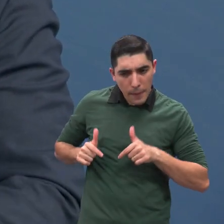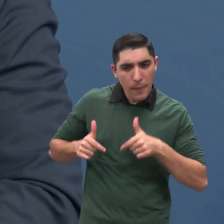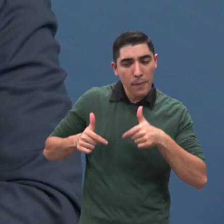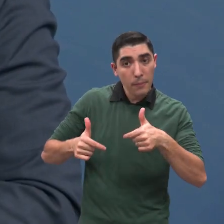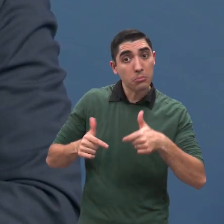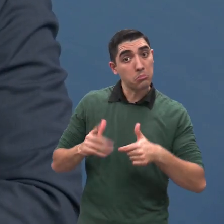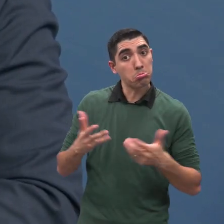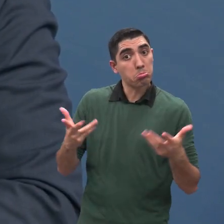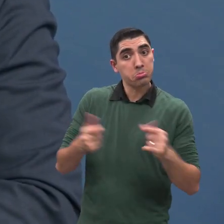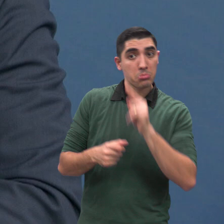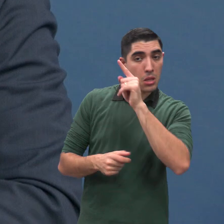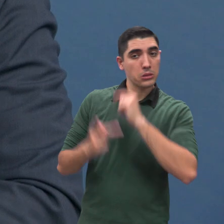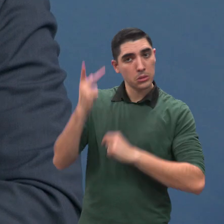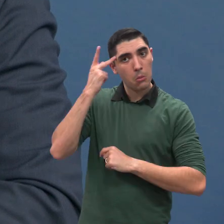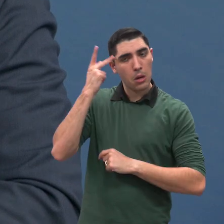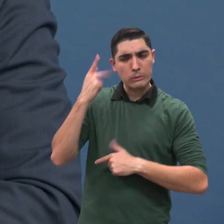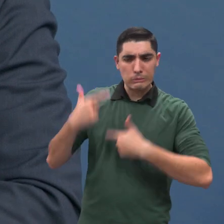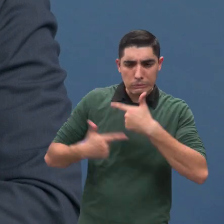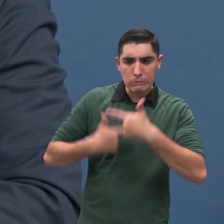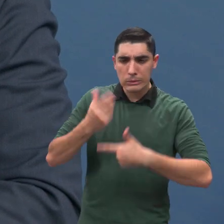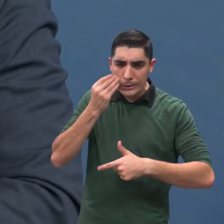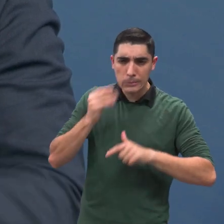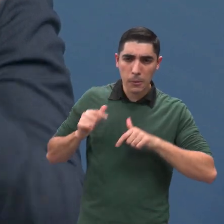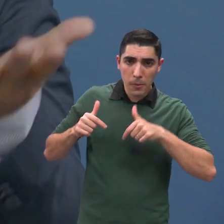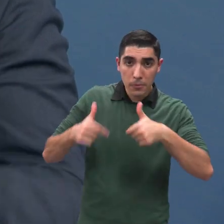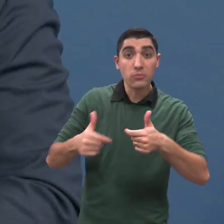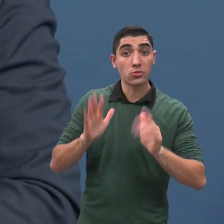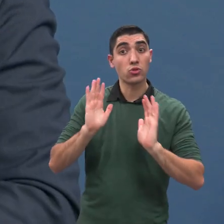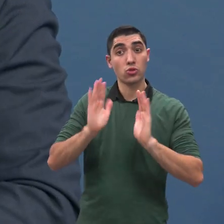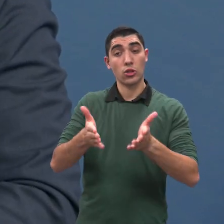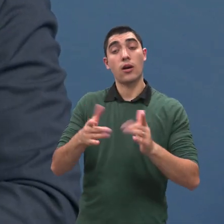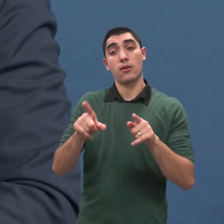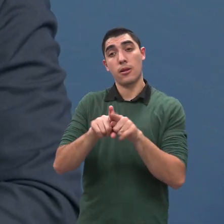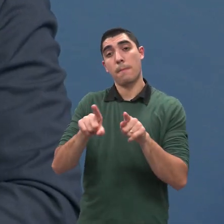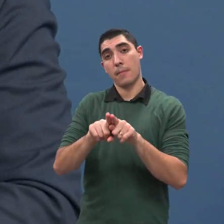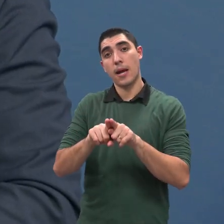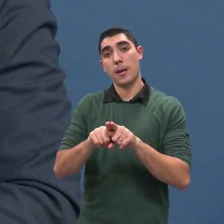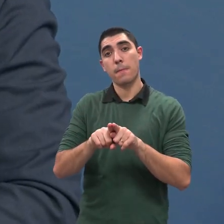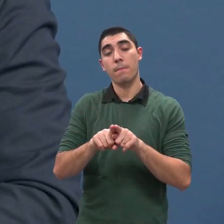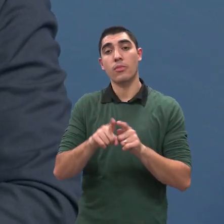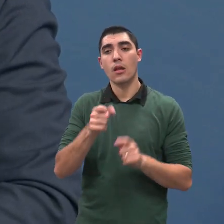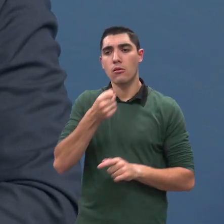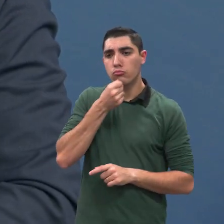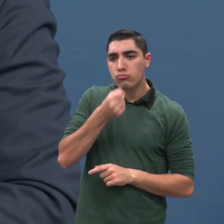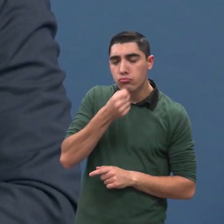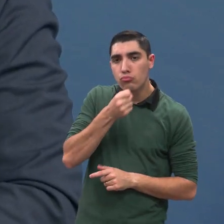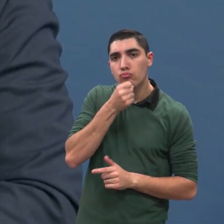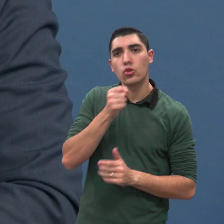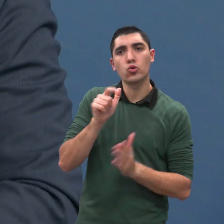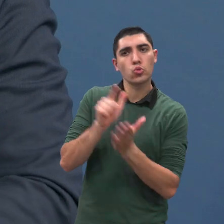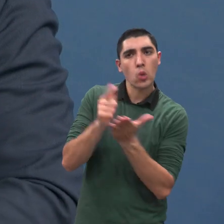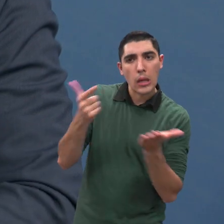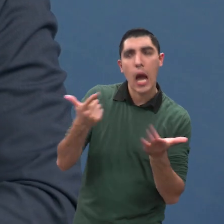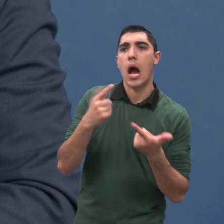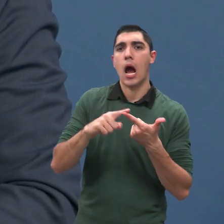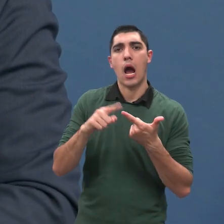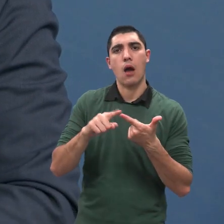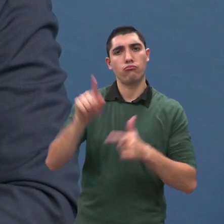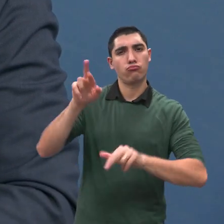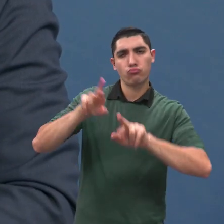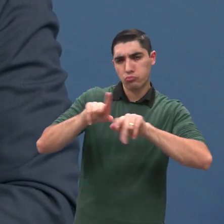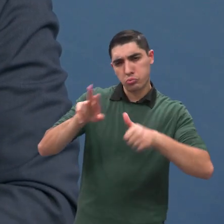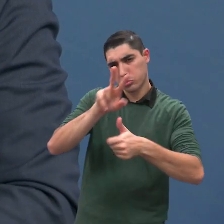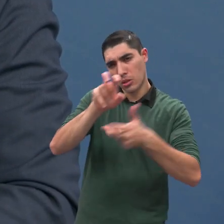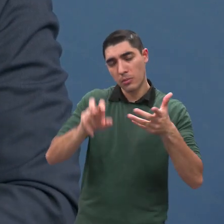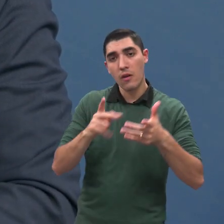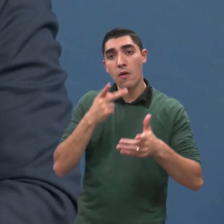está fazendo um trabalho excelente lá em São Paulo, né? Tanto que até saiu em matéria de revista aí, nos jornais,